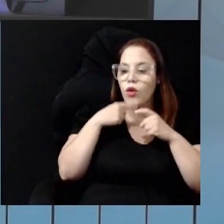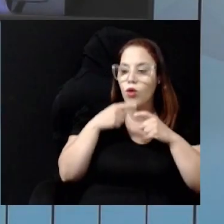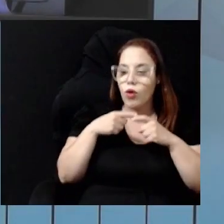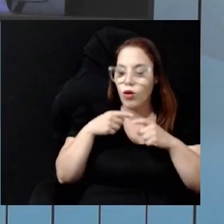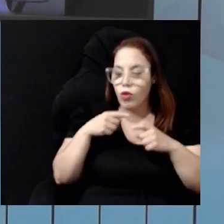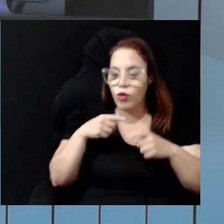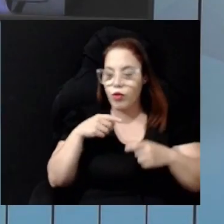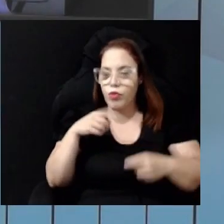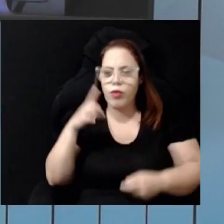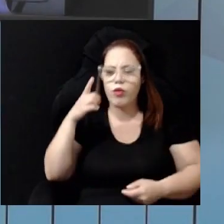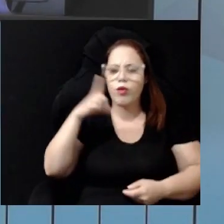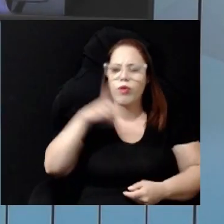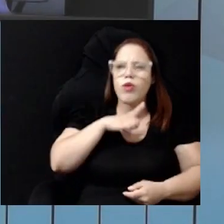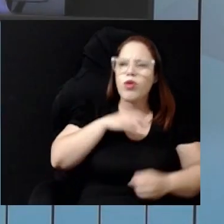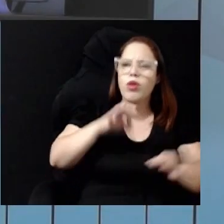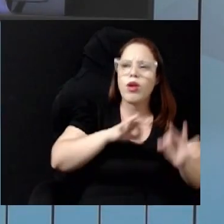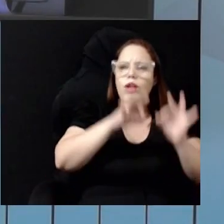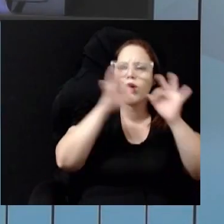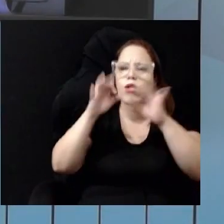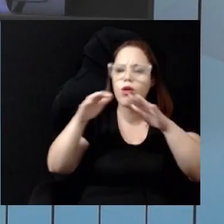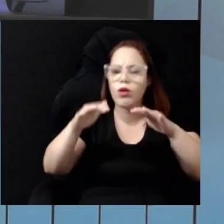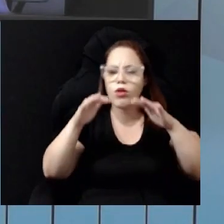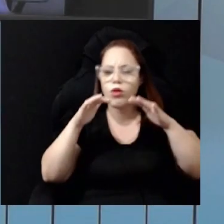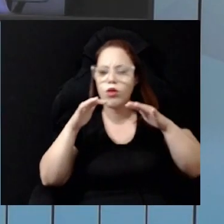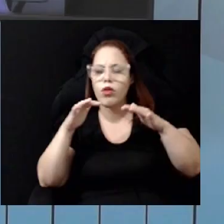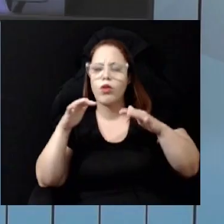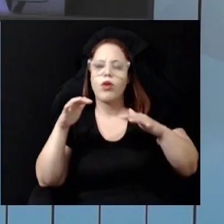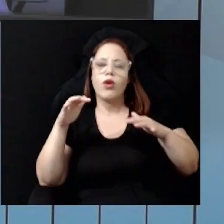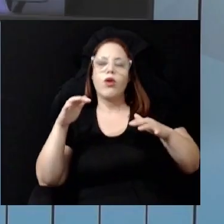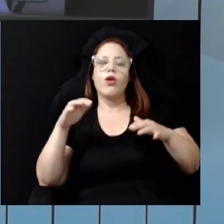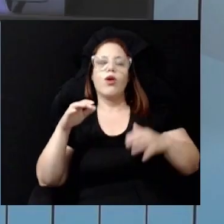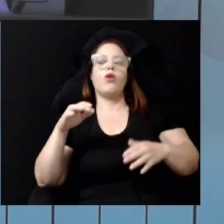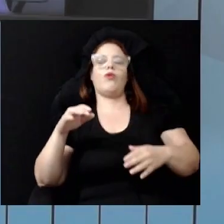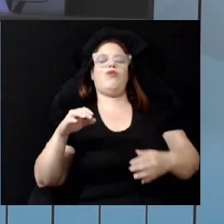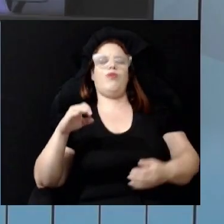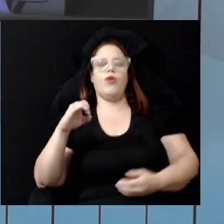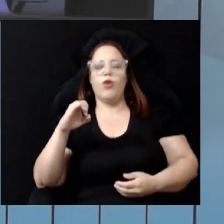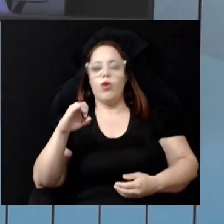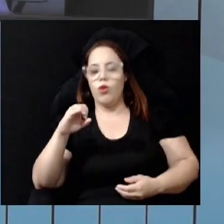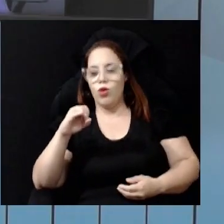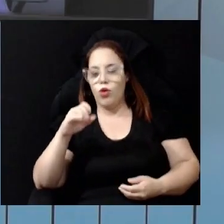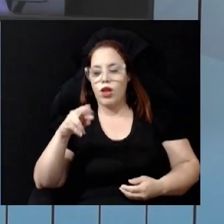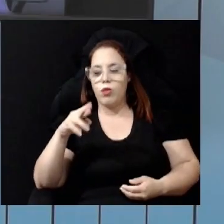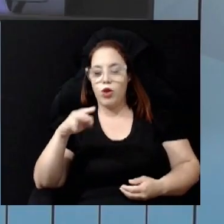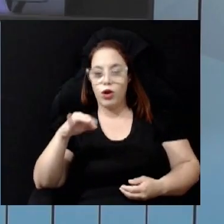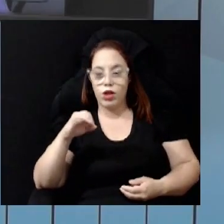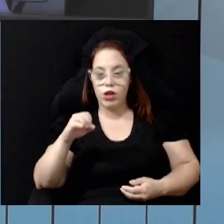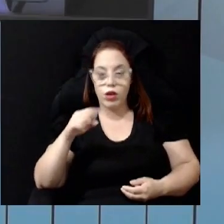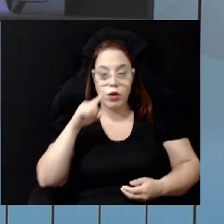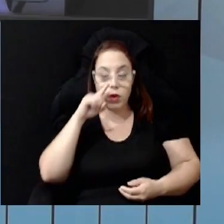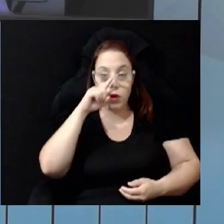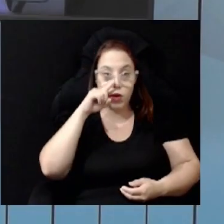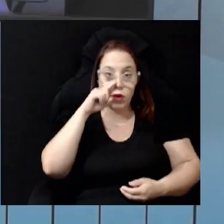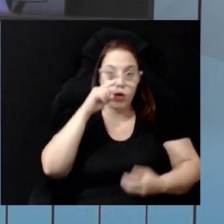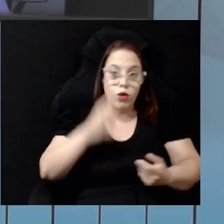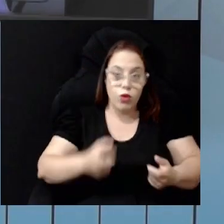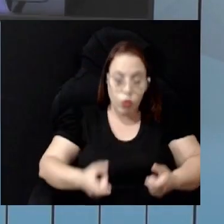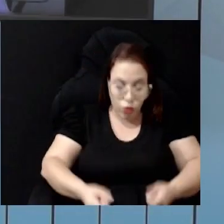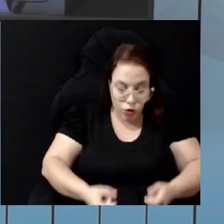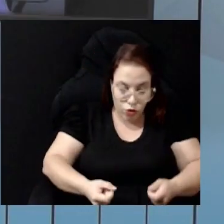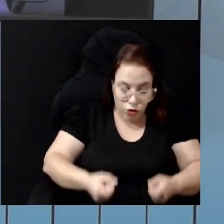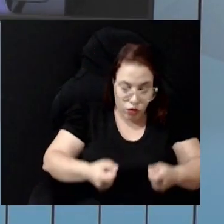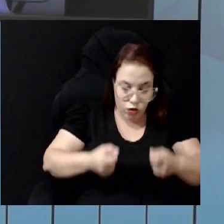dúvida, né, que eu acho que muita gente tem que está assistindo. Pessoas que têm osteoporose, elas vão ter um risco maior aí